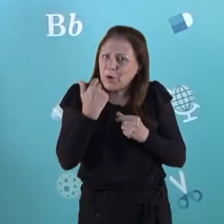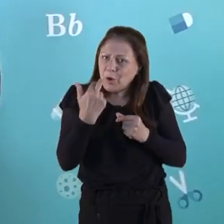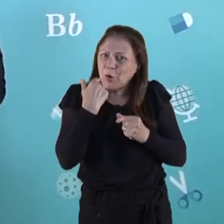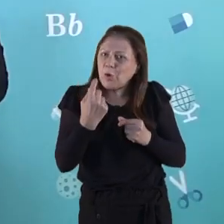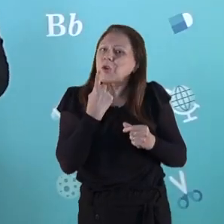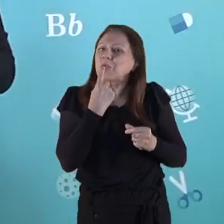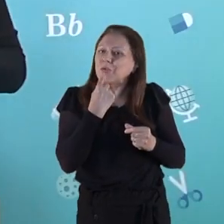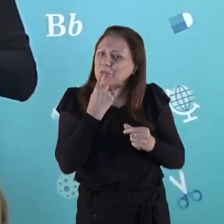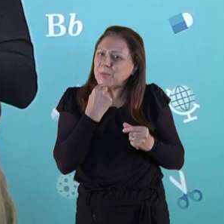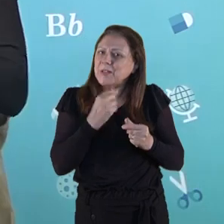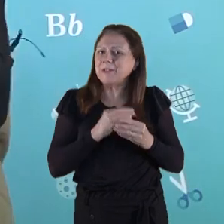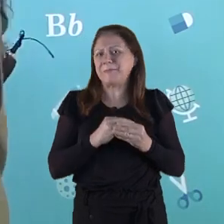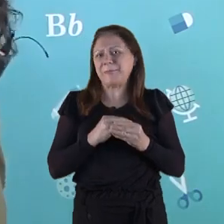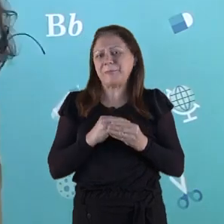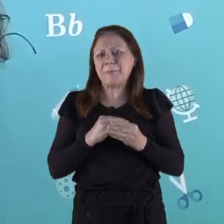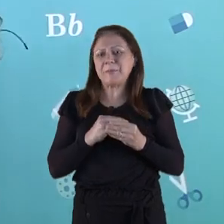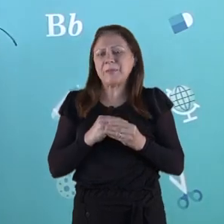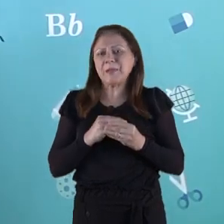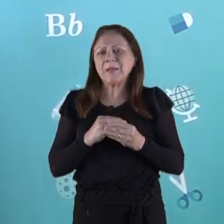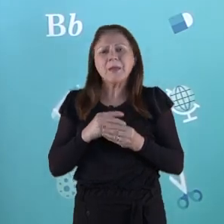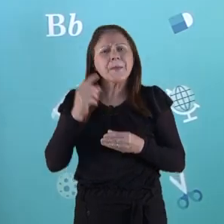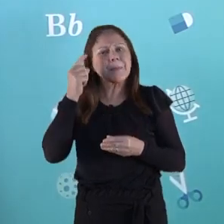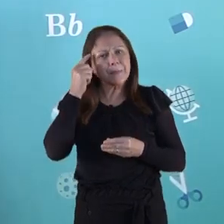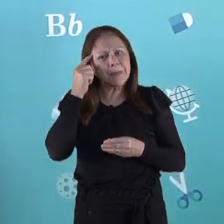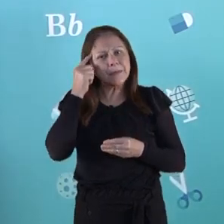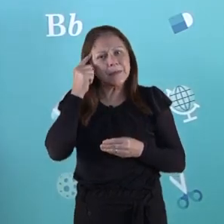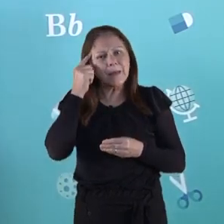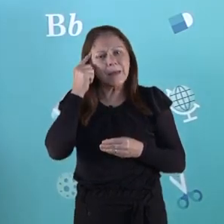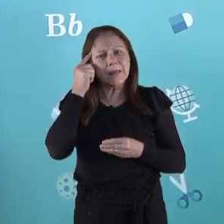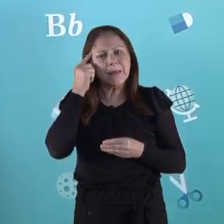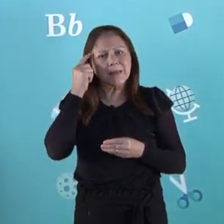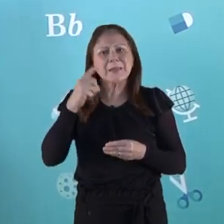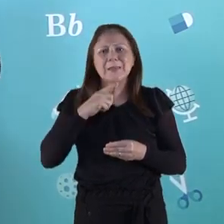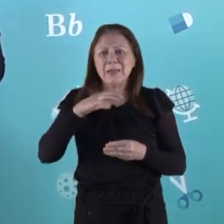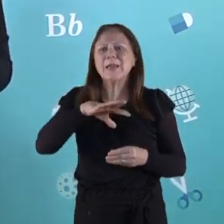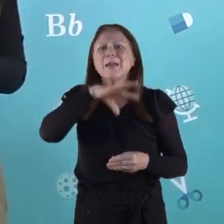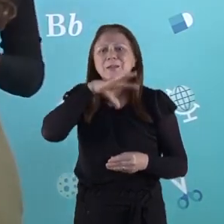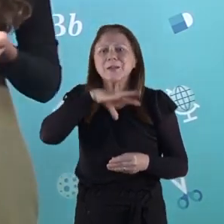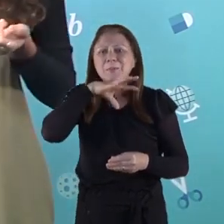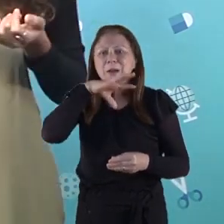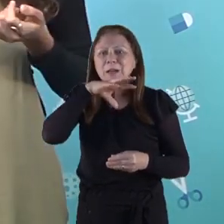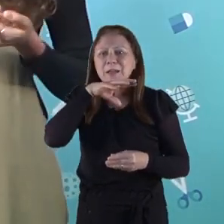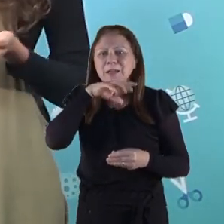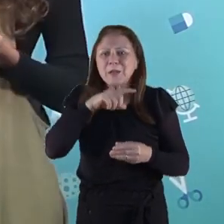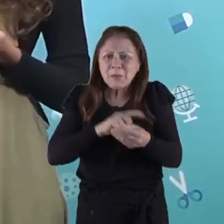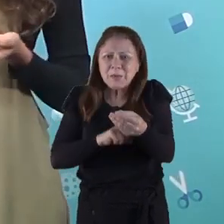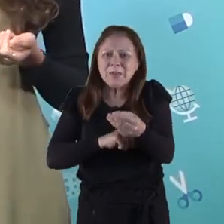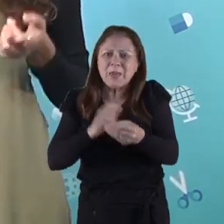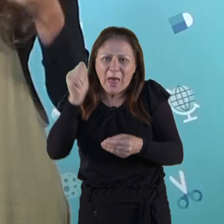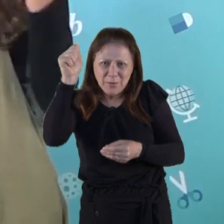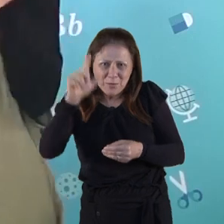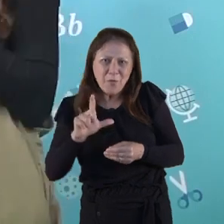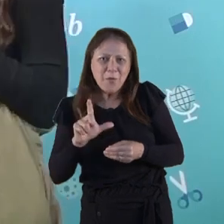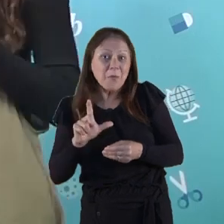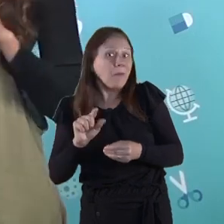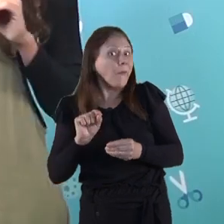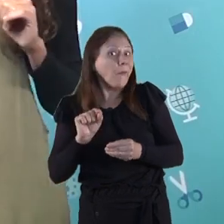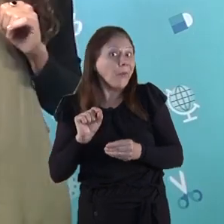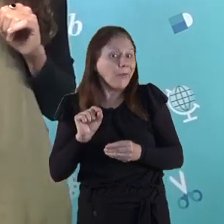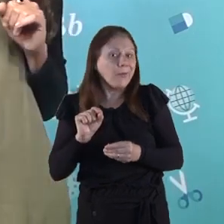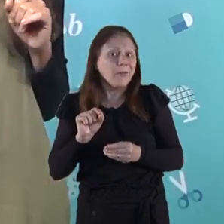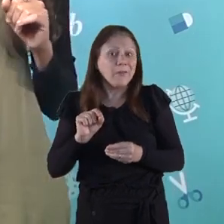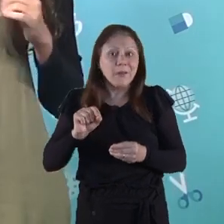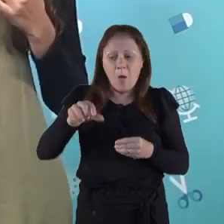olha que legal esse fato curioso que eu vou trazer para vocês. Já pensaram que existem animais com sangue de coloração azul? Então, o